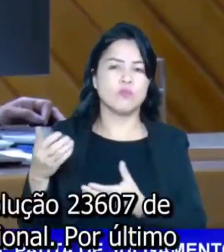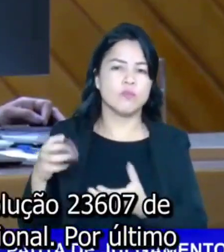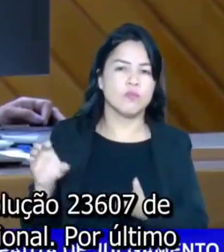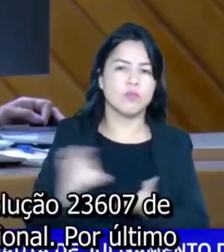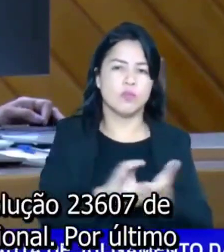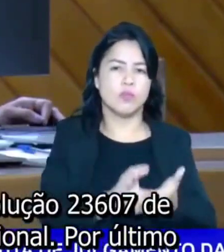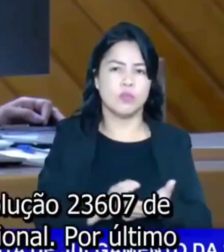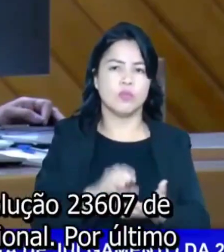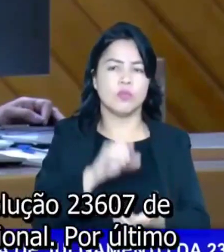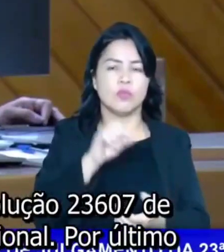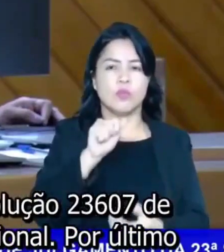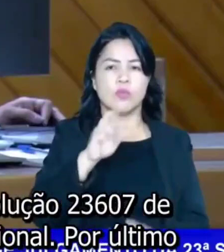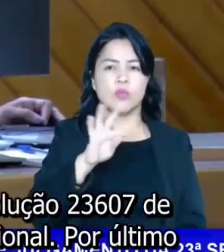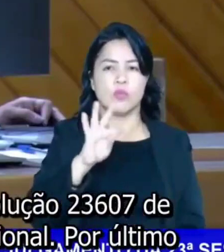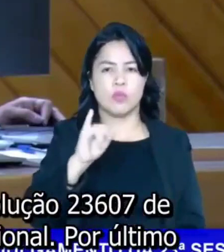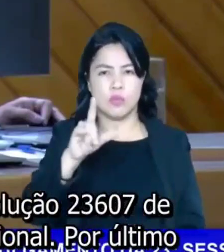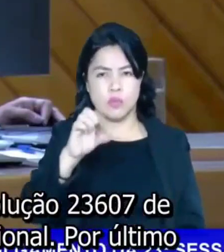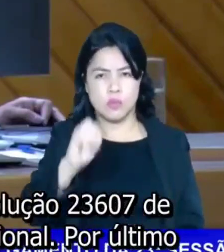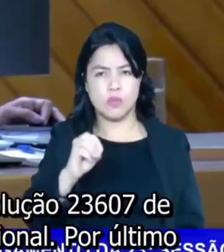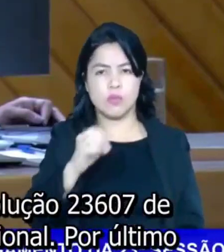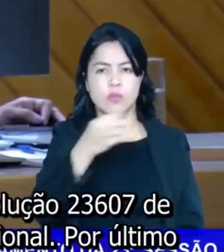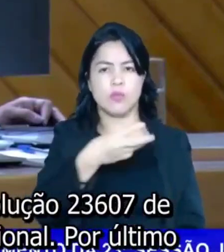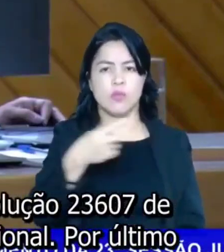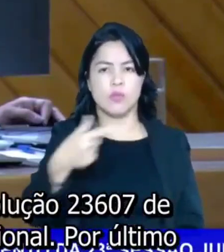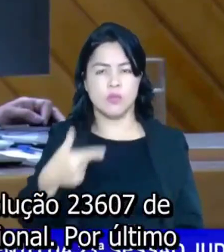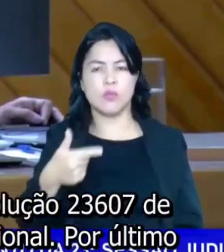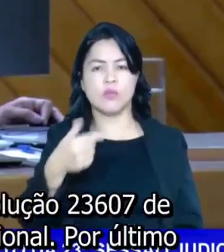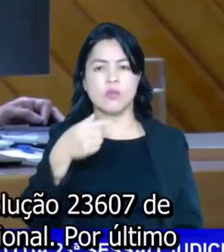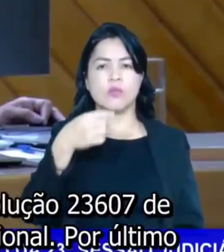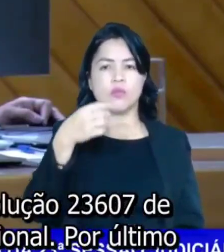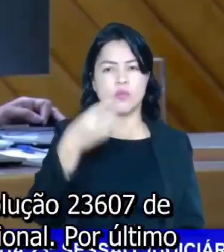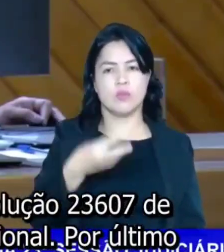do que dispõe o artigo 32, inciso 4º da Resolução